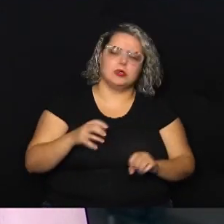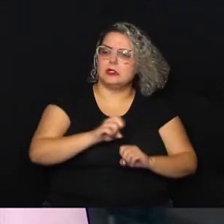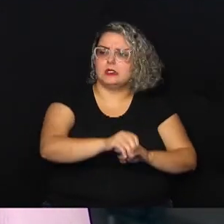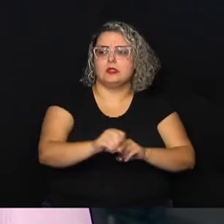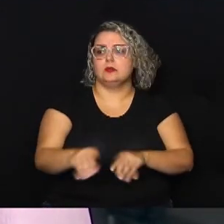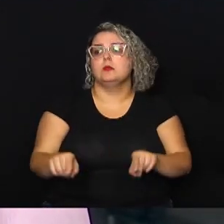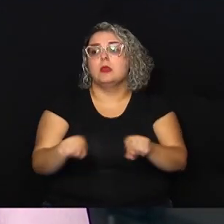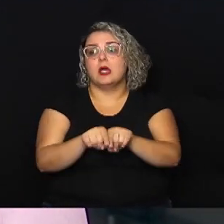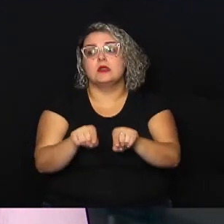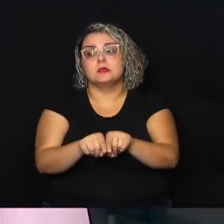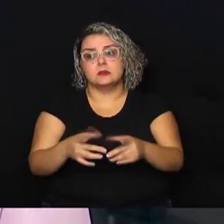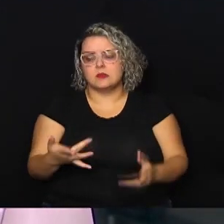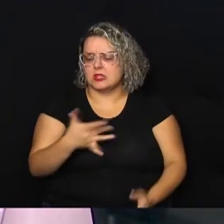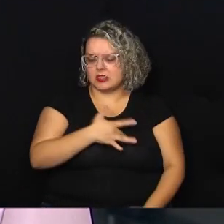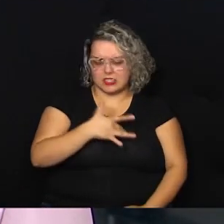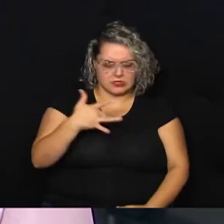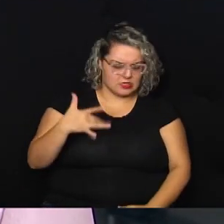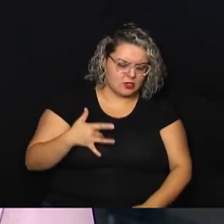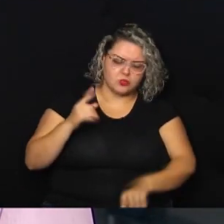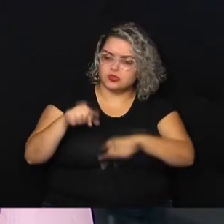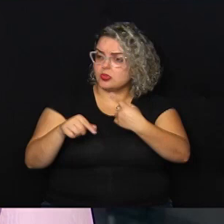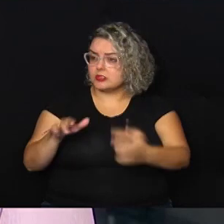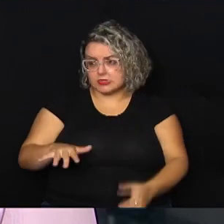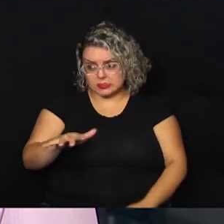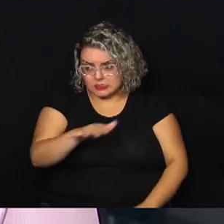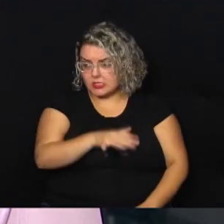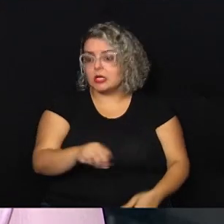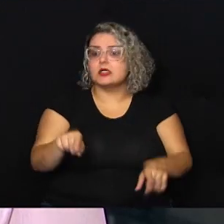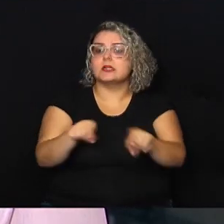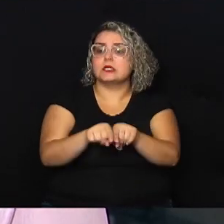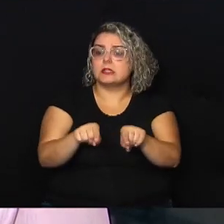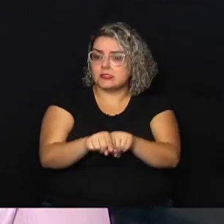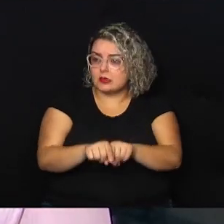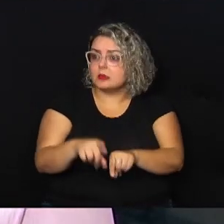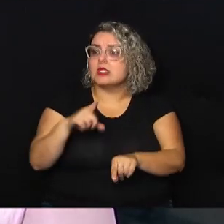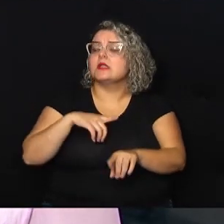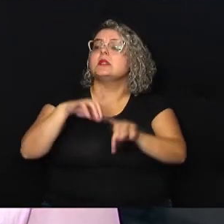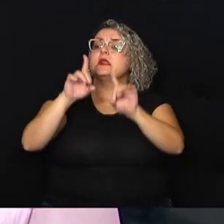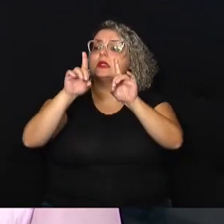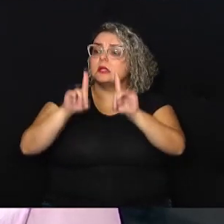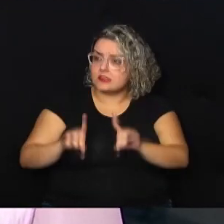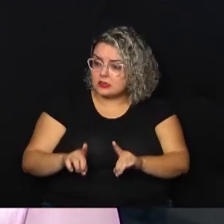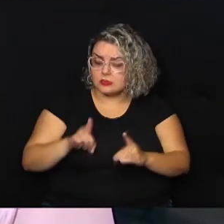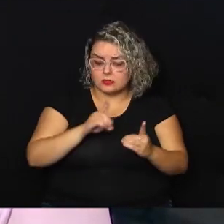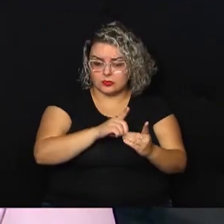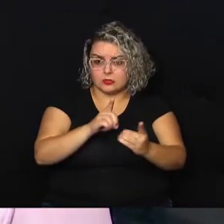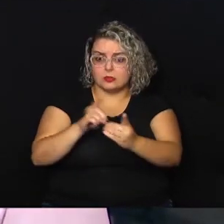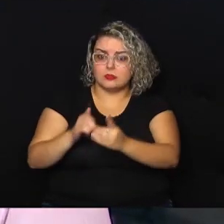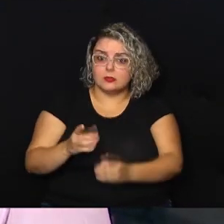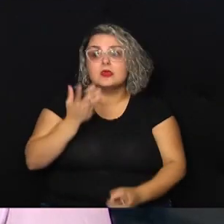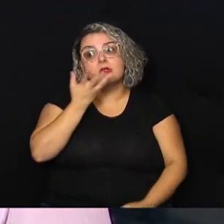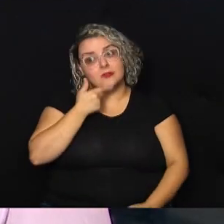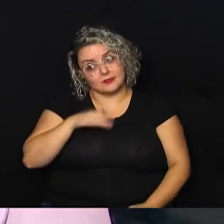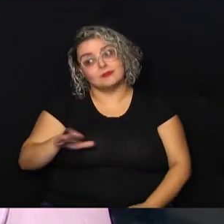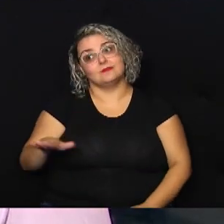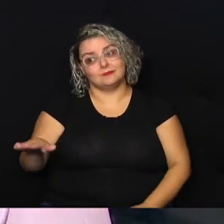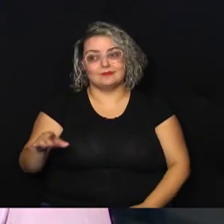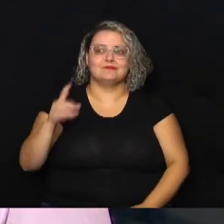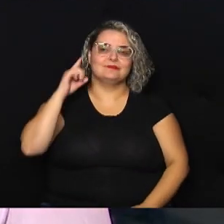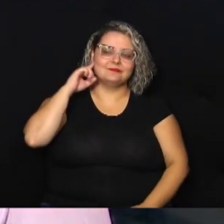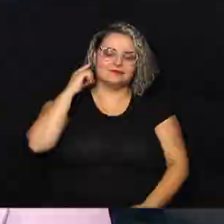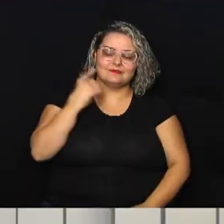também na saúde, em outras áreas que também têm deficiência no atendimento para crianças com deficiência.